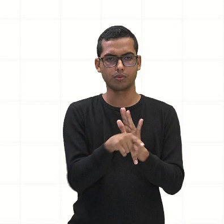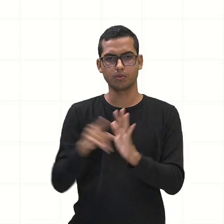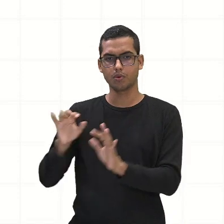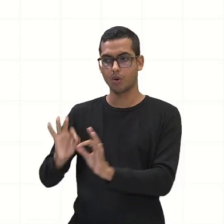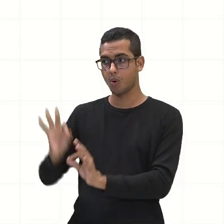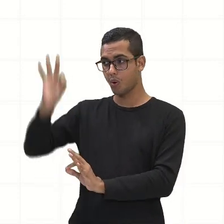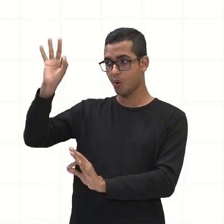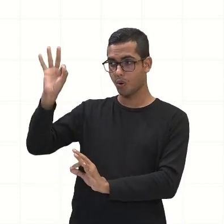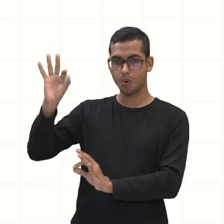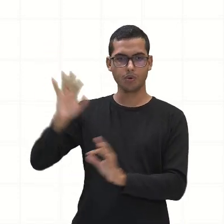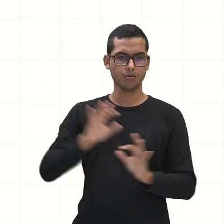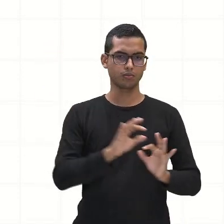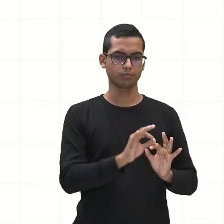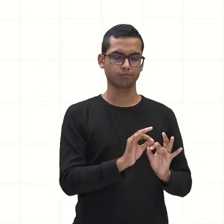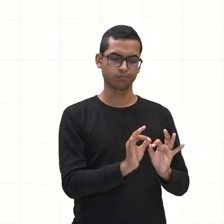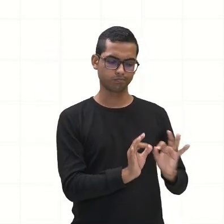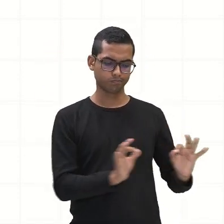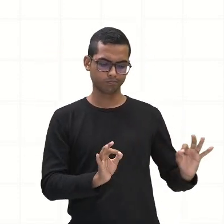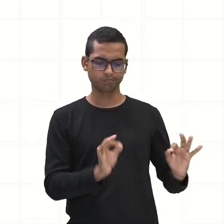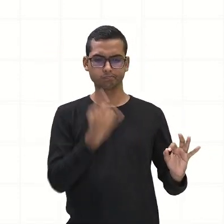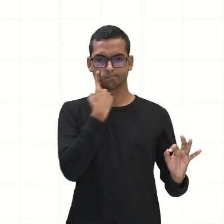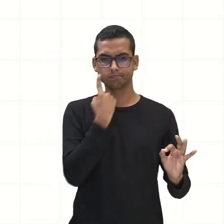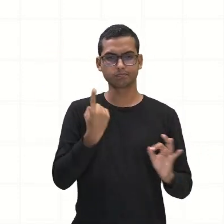comigo. Então vai ficar